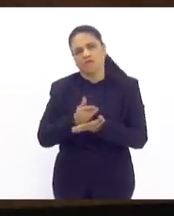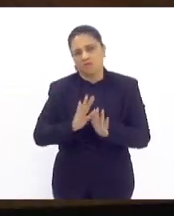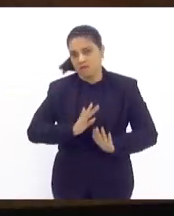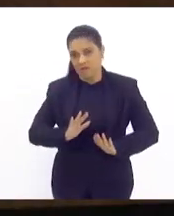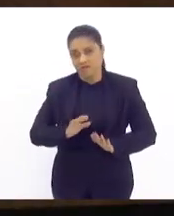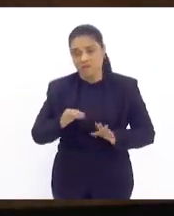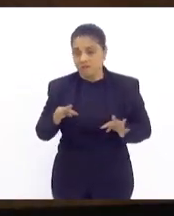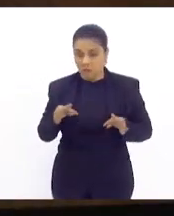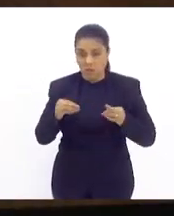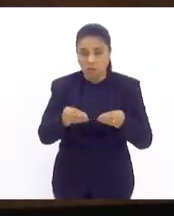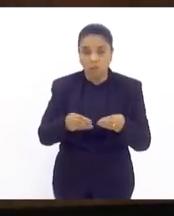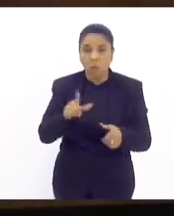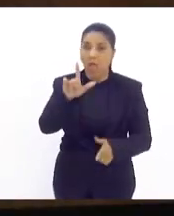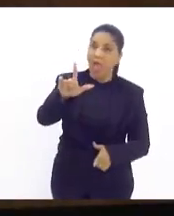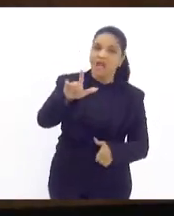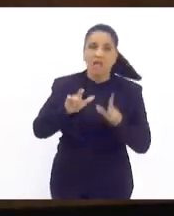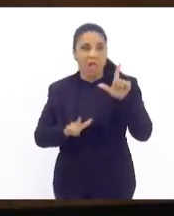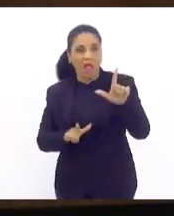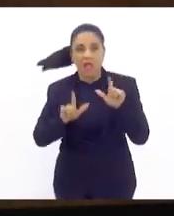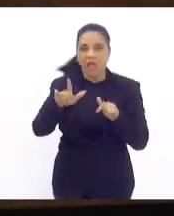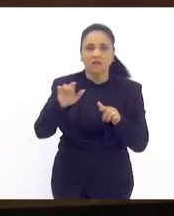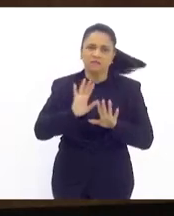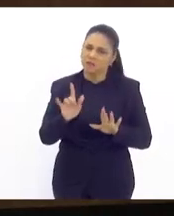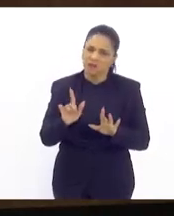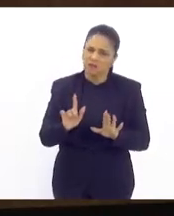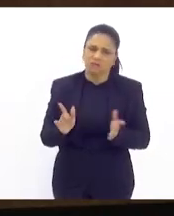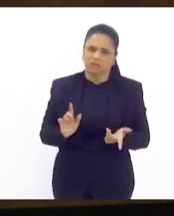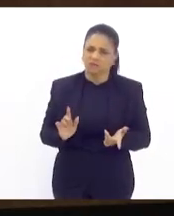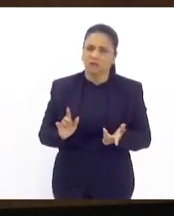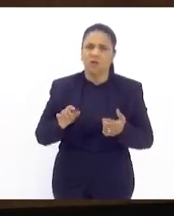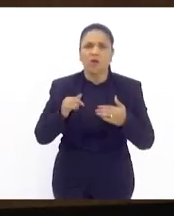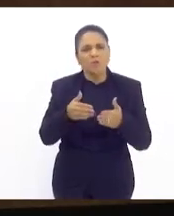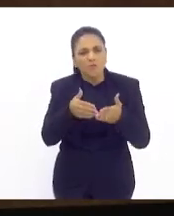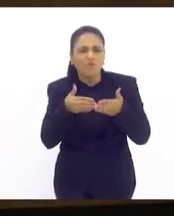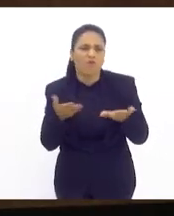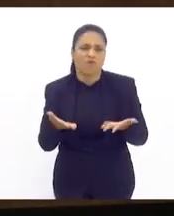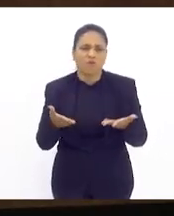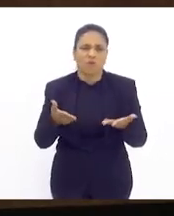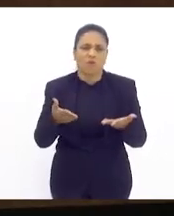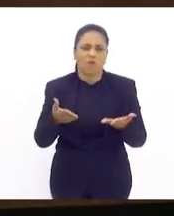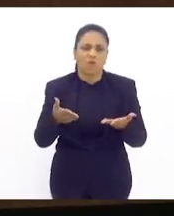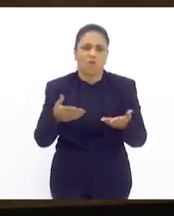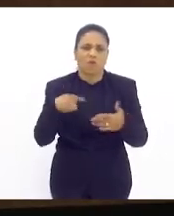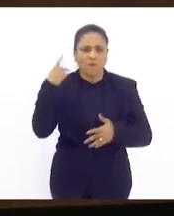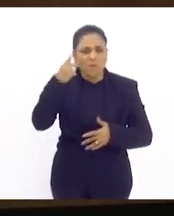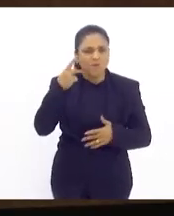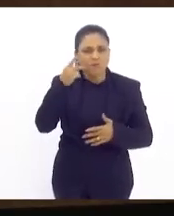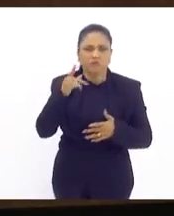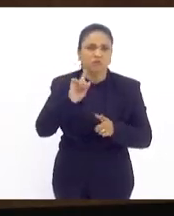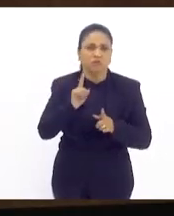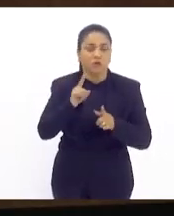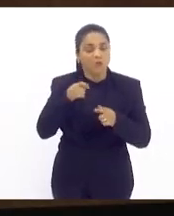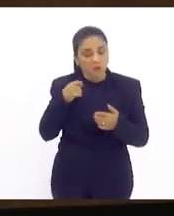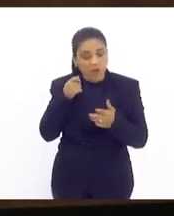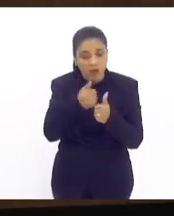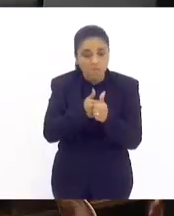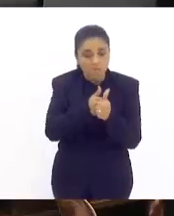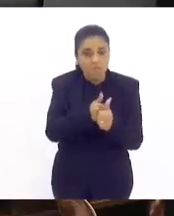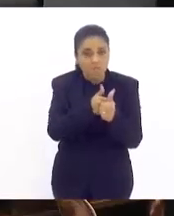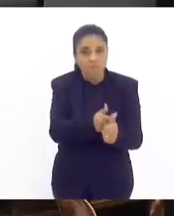tudo vai ser faz o l ali faz o l não então por favor pare de levantar a bandeira política e vamos atrás sim dos responsáveis